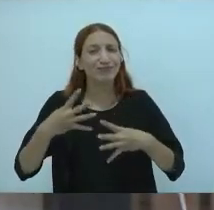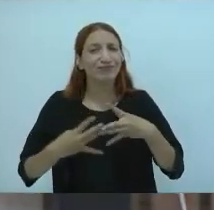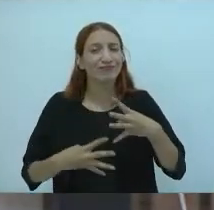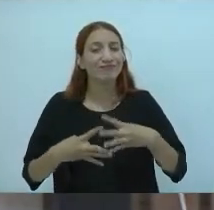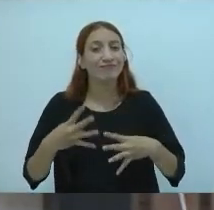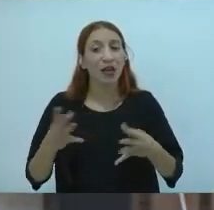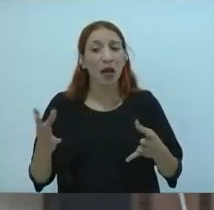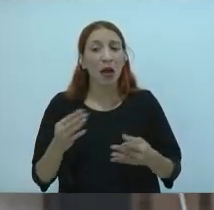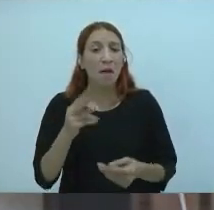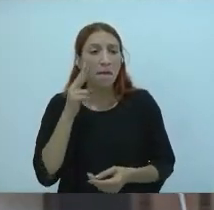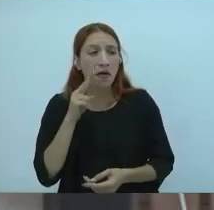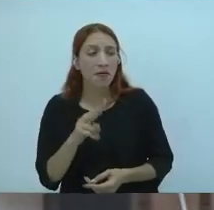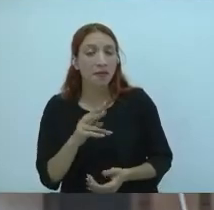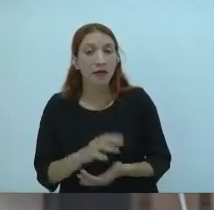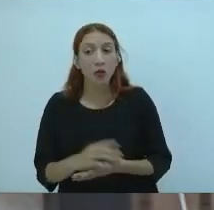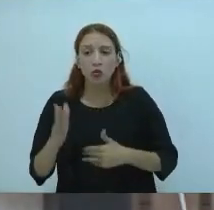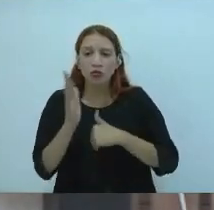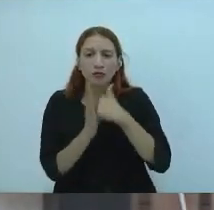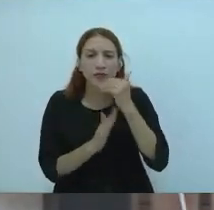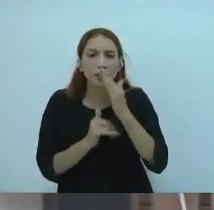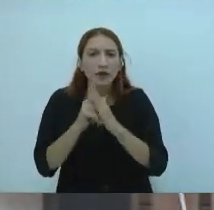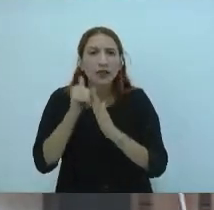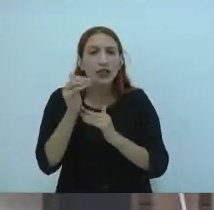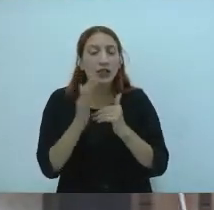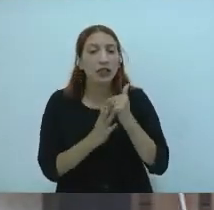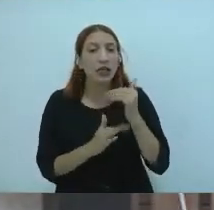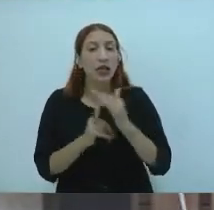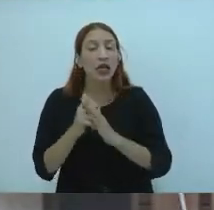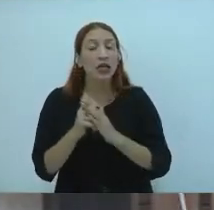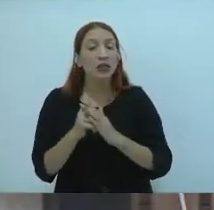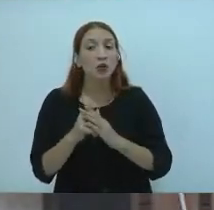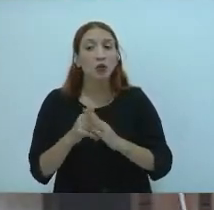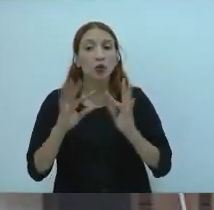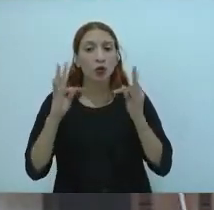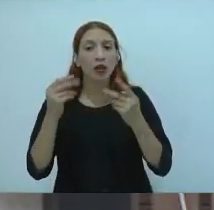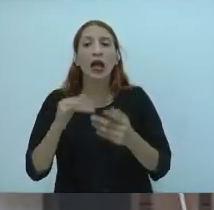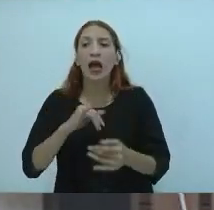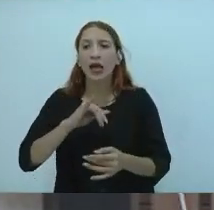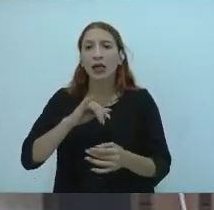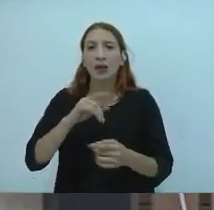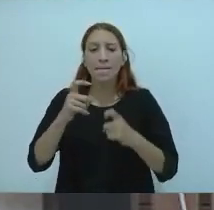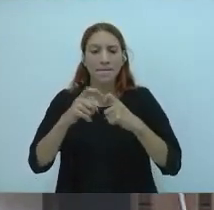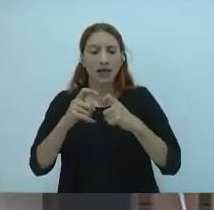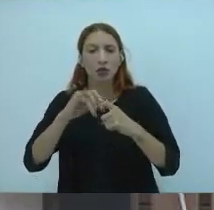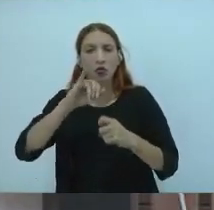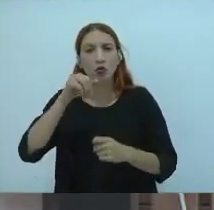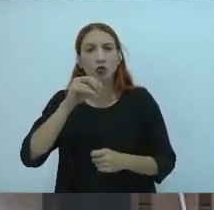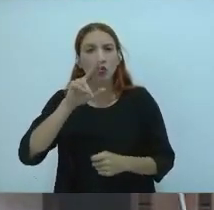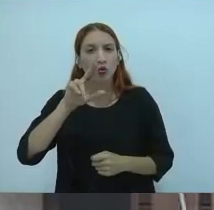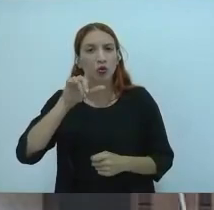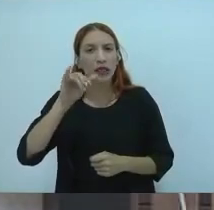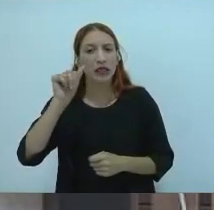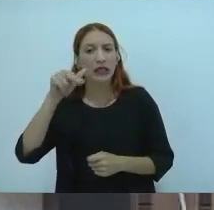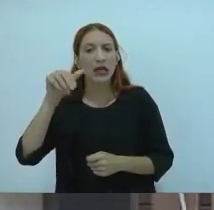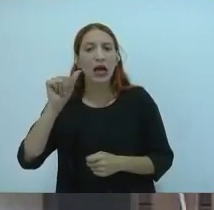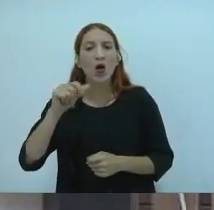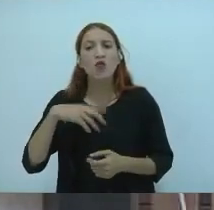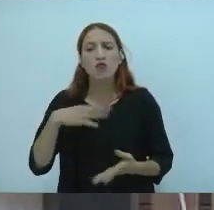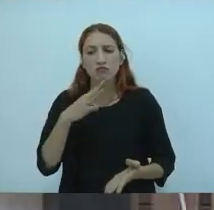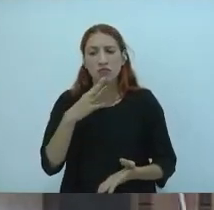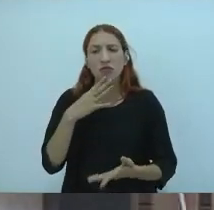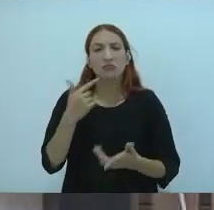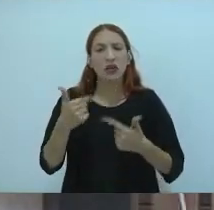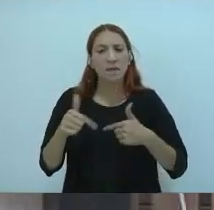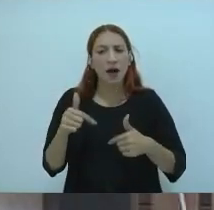observarem em toda profissão cito aqui até a dout Juliana que conheç o trabalho parabéns